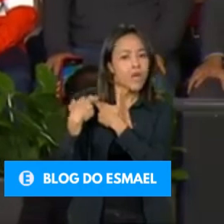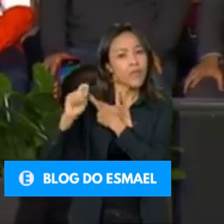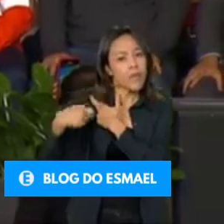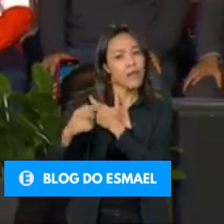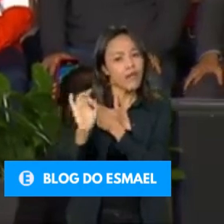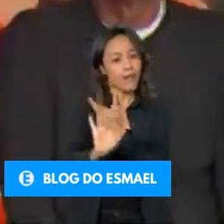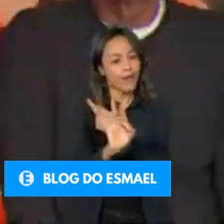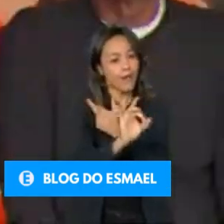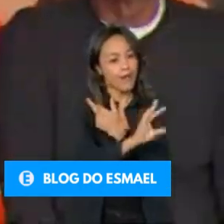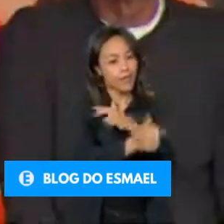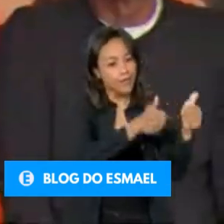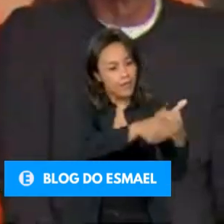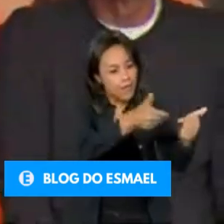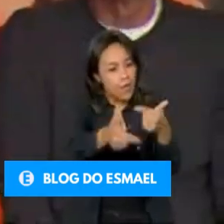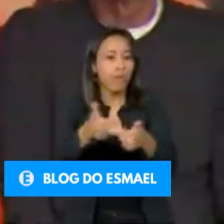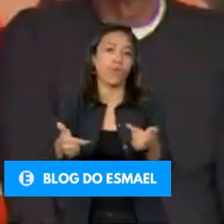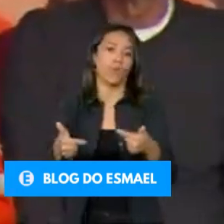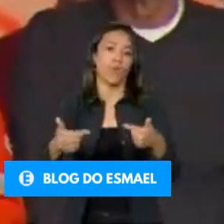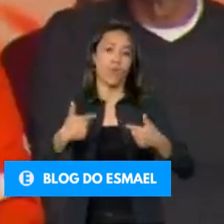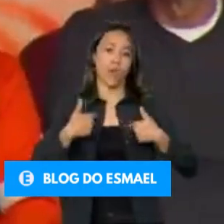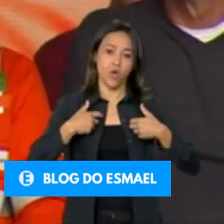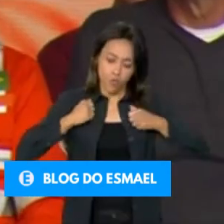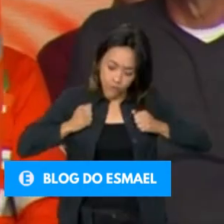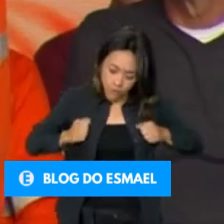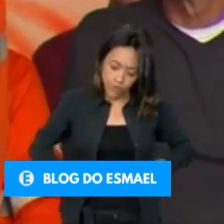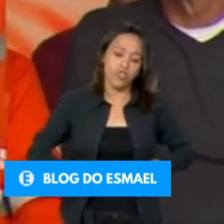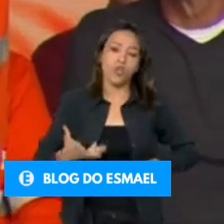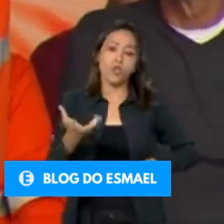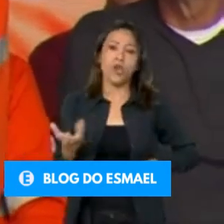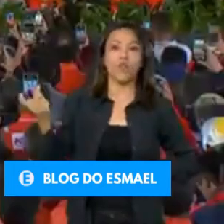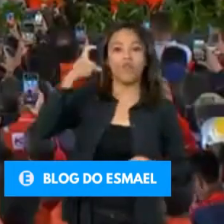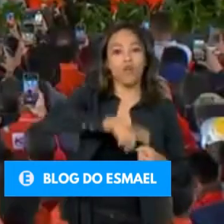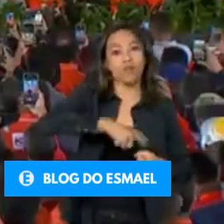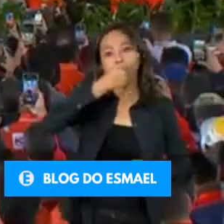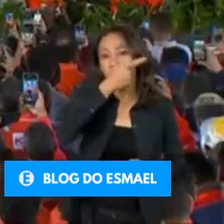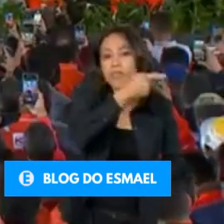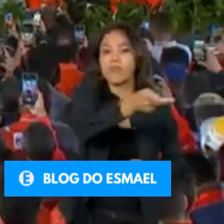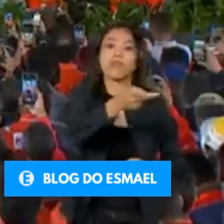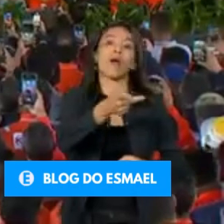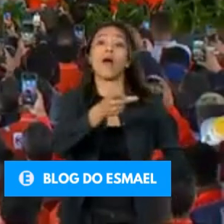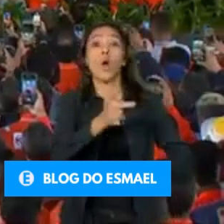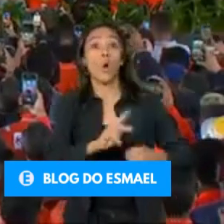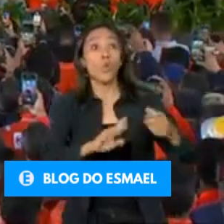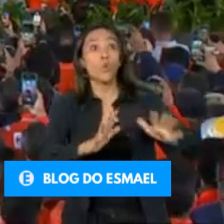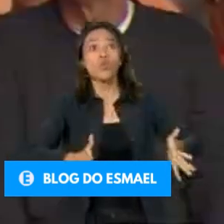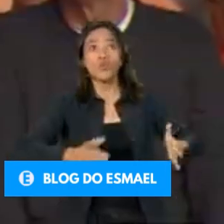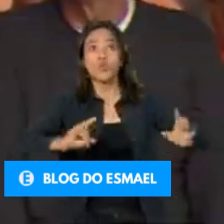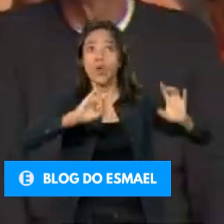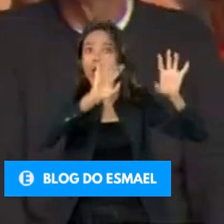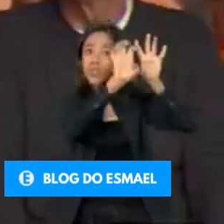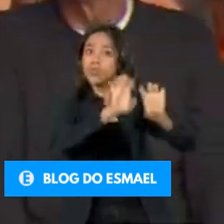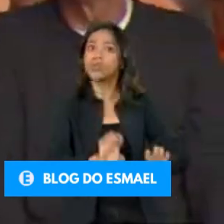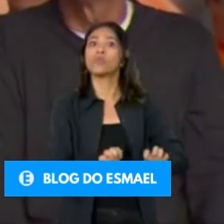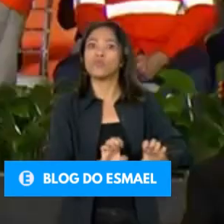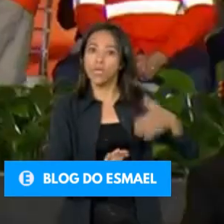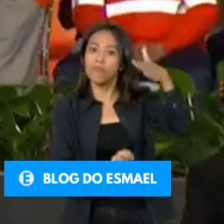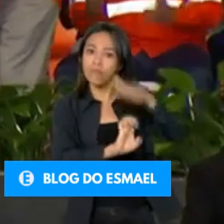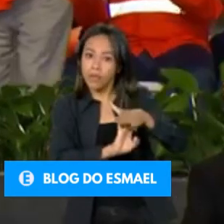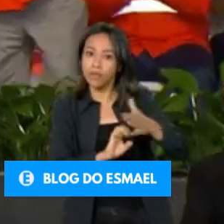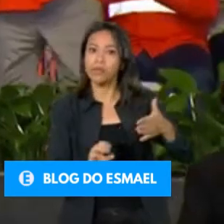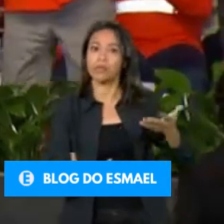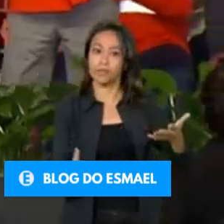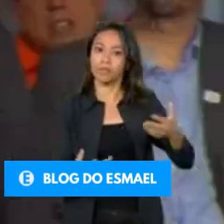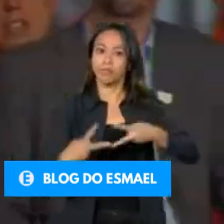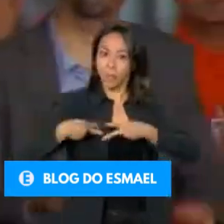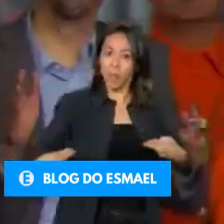Então, utilizar essa camisa agora. Eu já falei para a Magda, eu quero voltar para visitar o prédio da Petrobras, entrar na sala dela com uma camisa